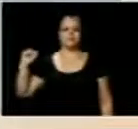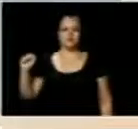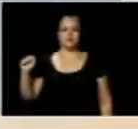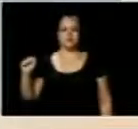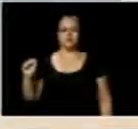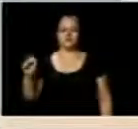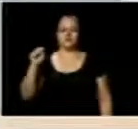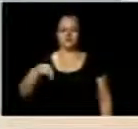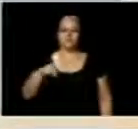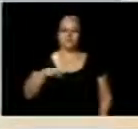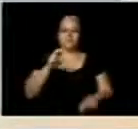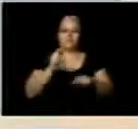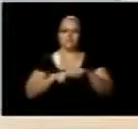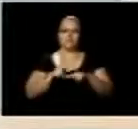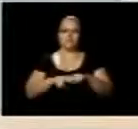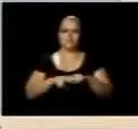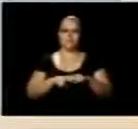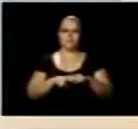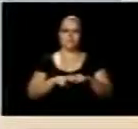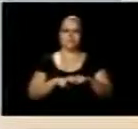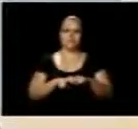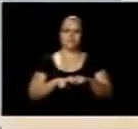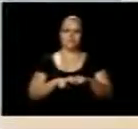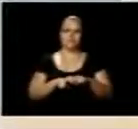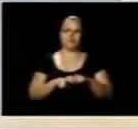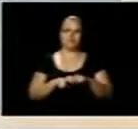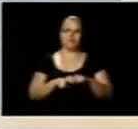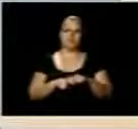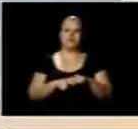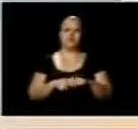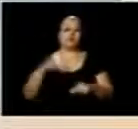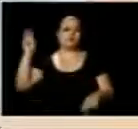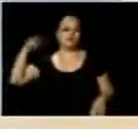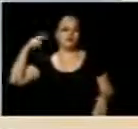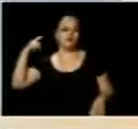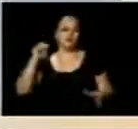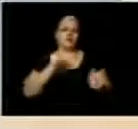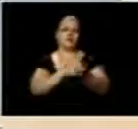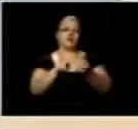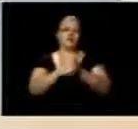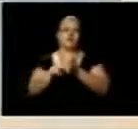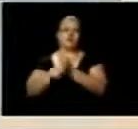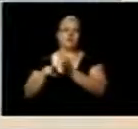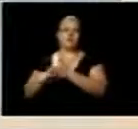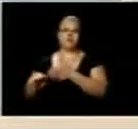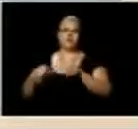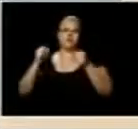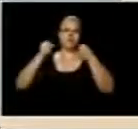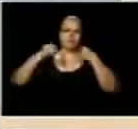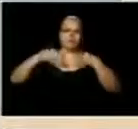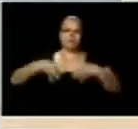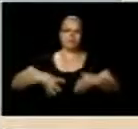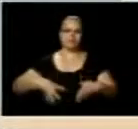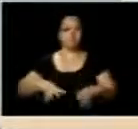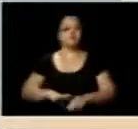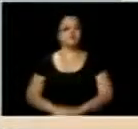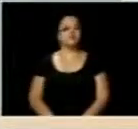na frente dos vereadores. Tem muita explicação para dar. Muita explicação para dar.